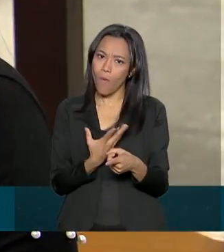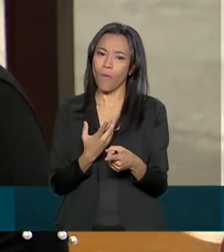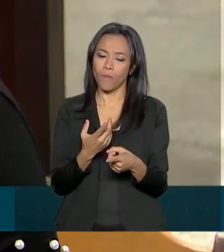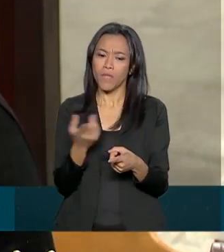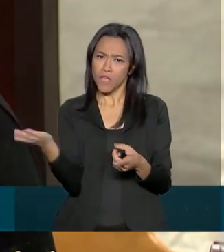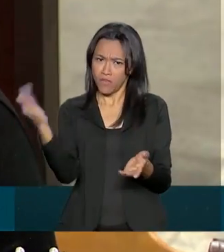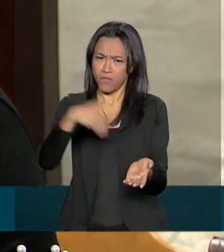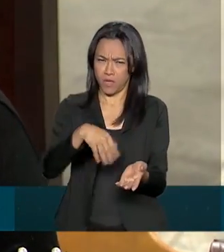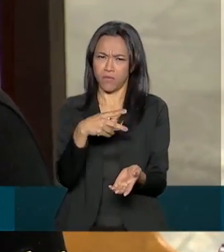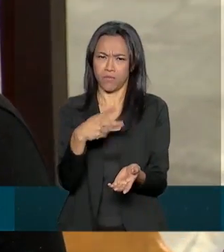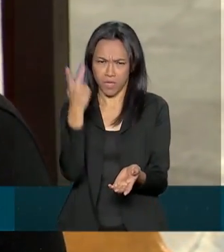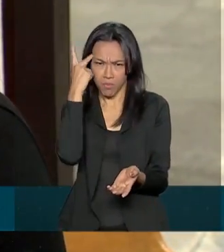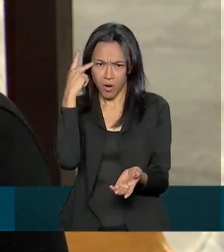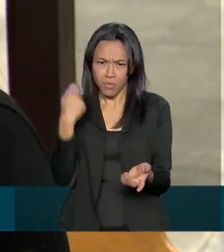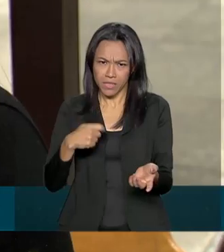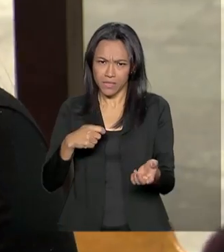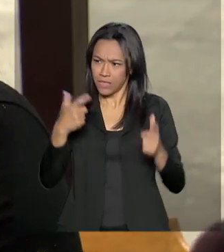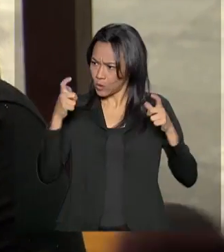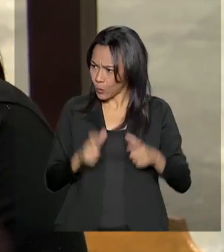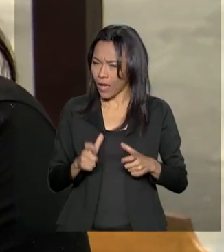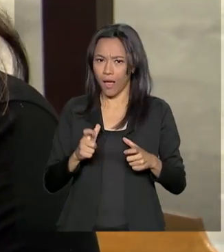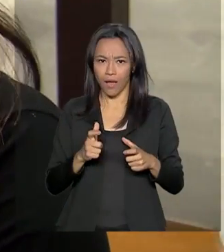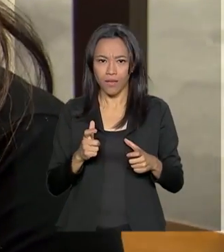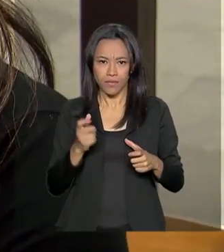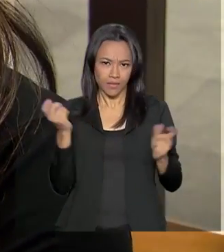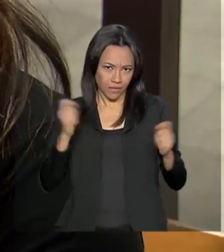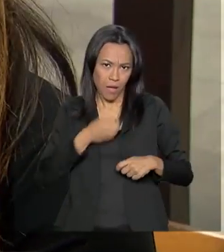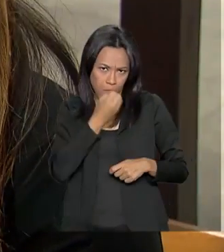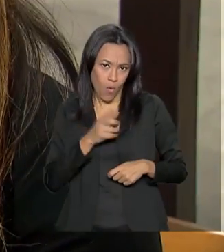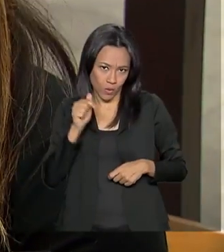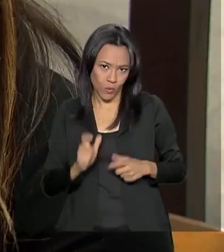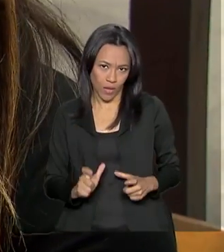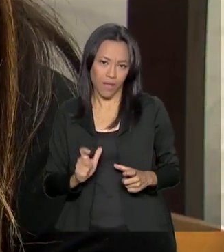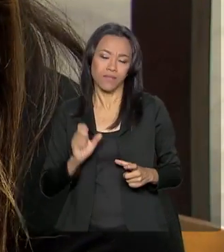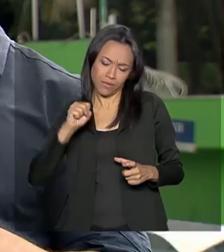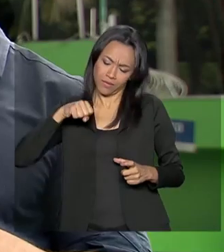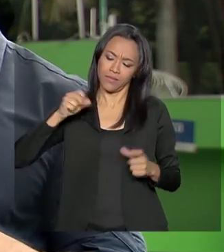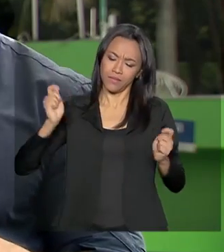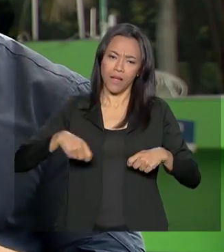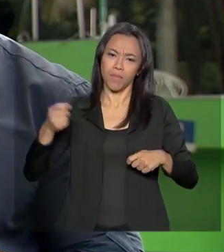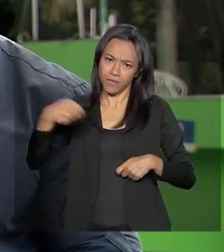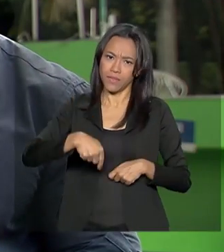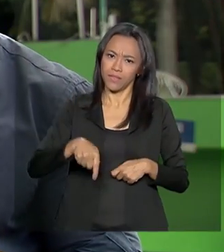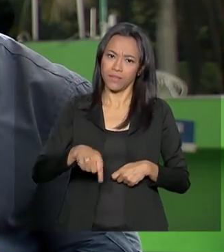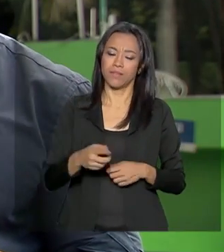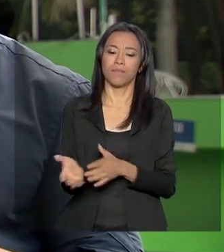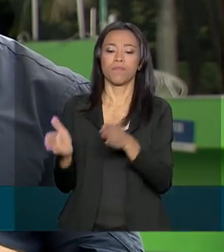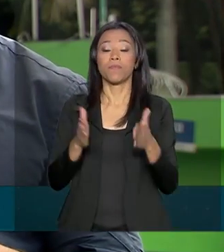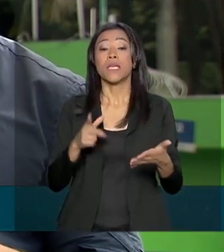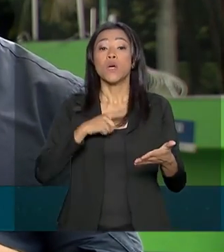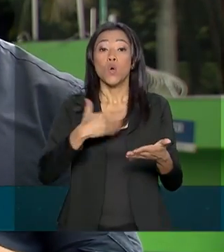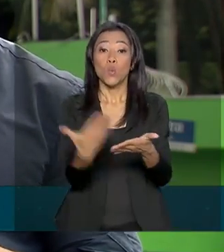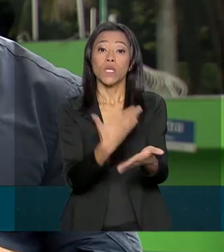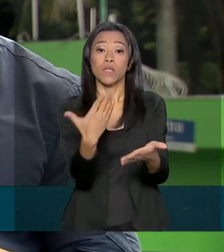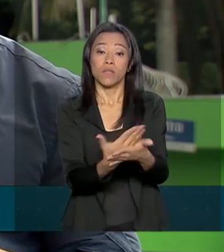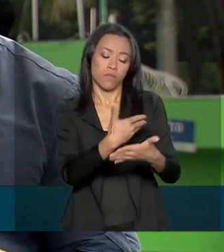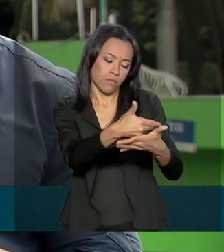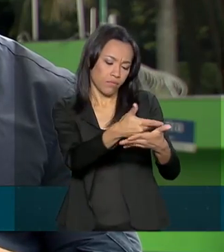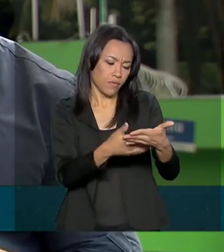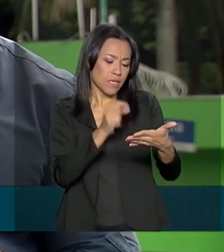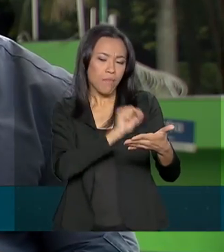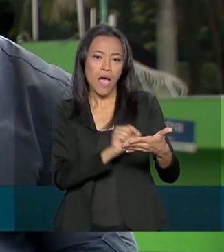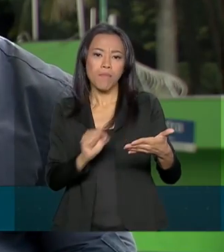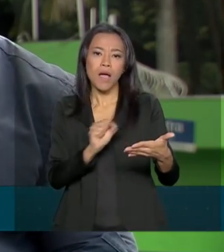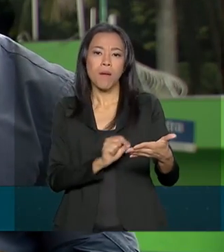São Paulo. Tem que passar por aqui? Esse lugar vale a pena? Vale muito, tem que vir sim. O guia traz informações sobre as cinco